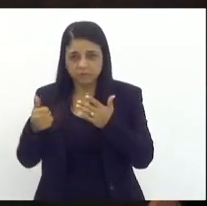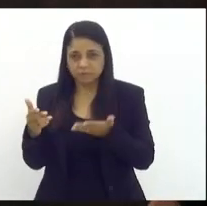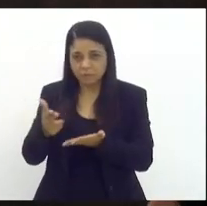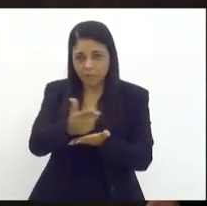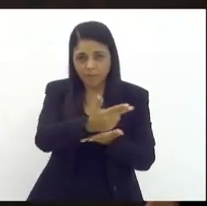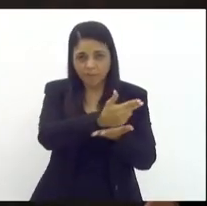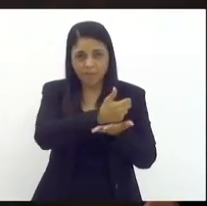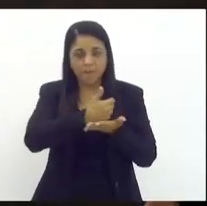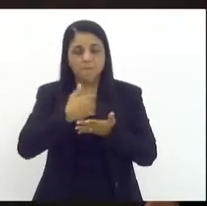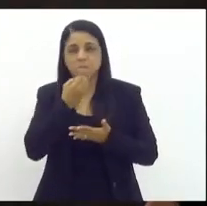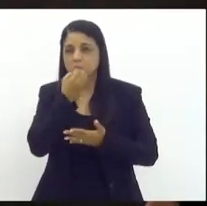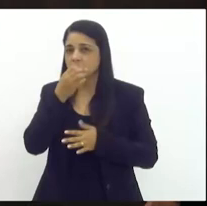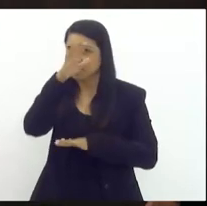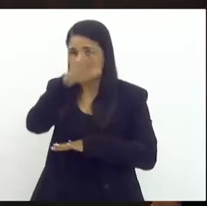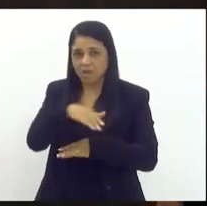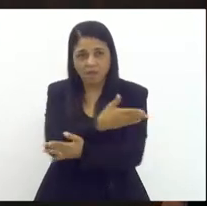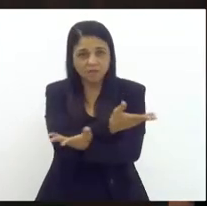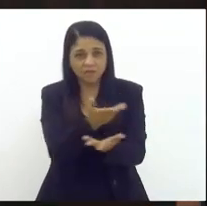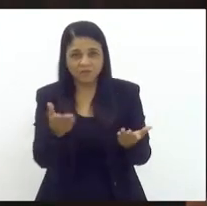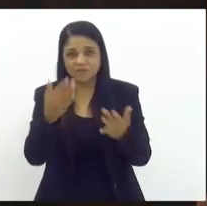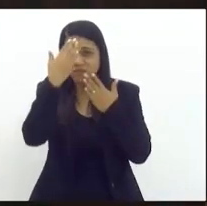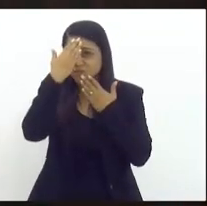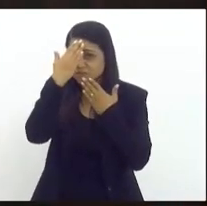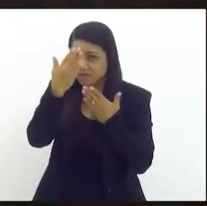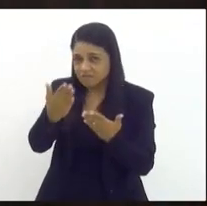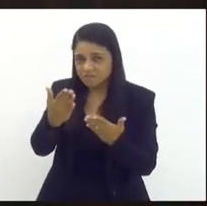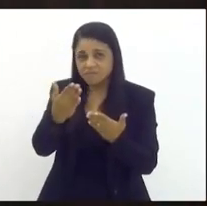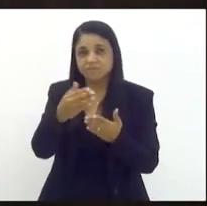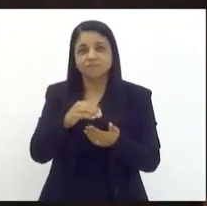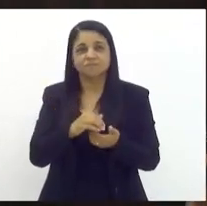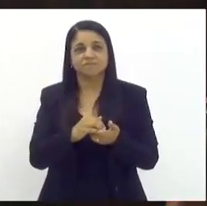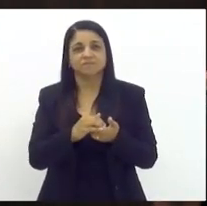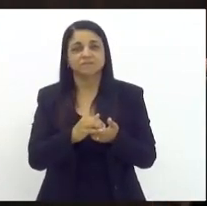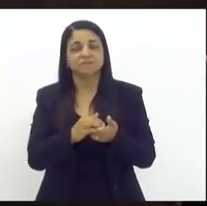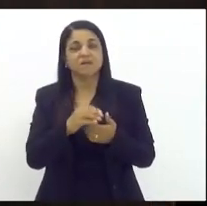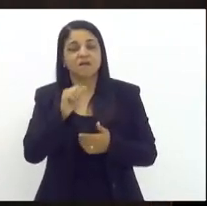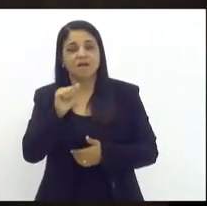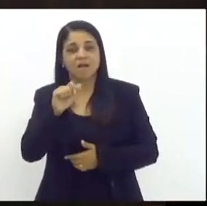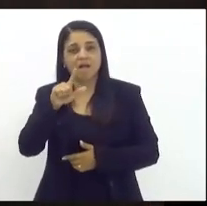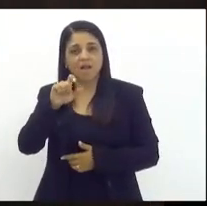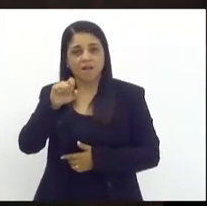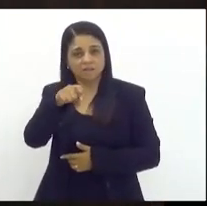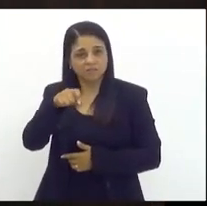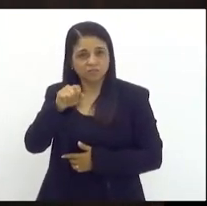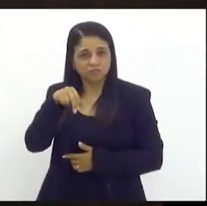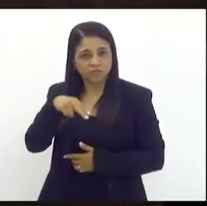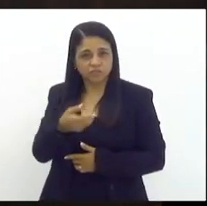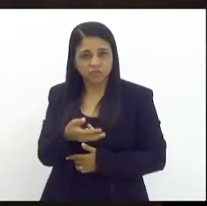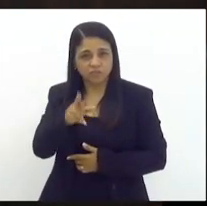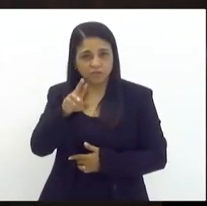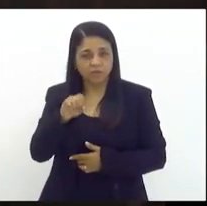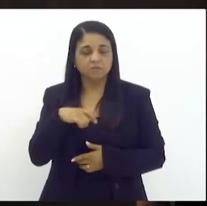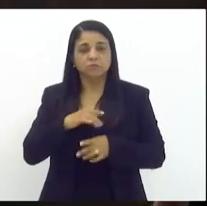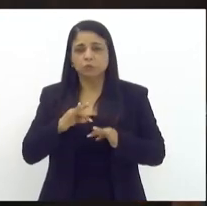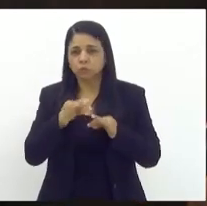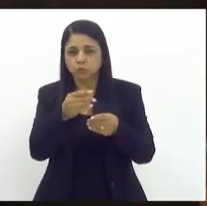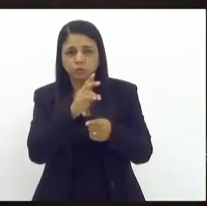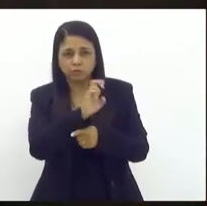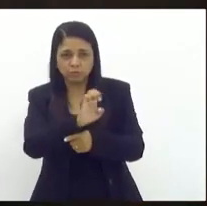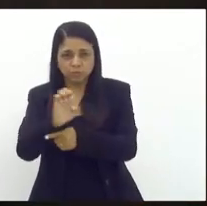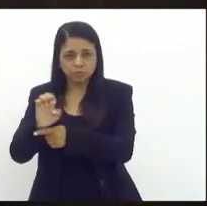muito boa tarde a todos Quero agradecer ao presidente Alexandre aqui atores deputados estaduais